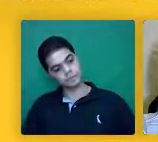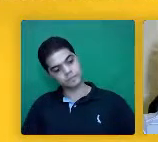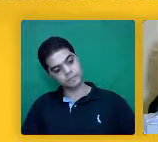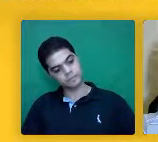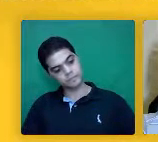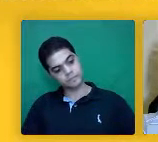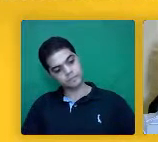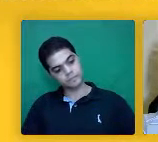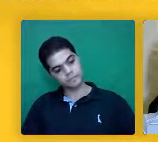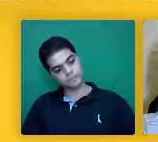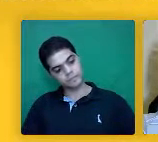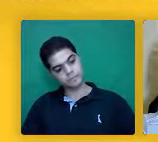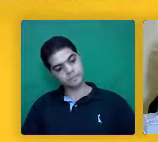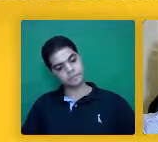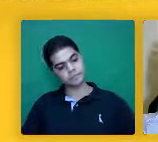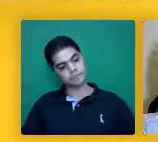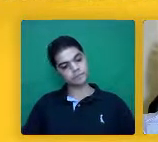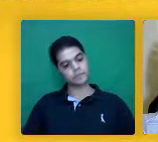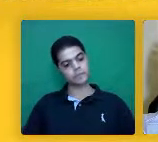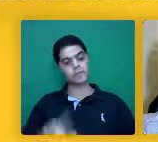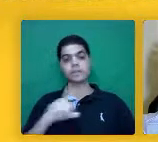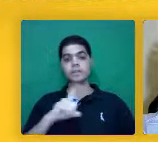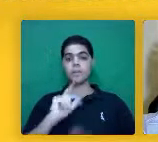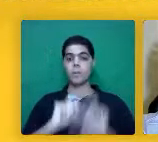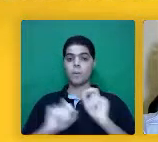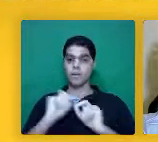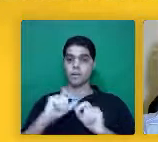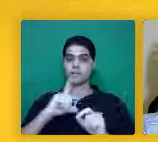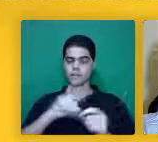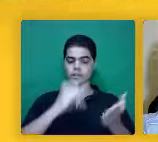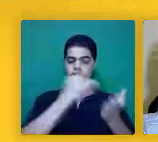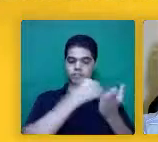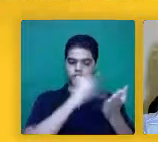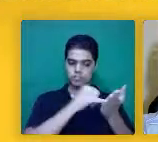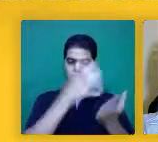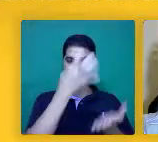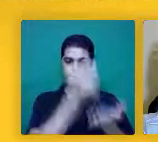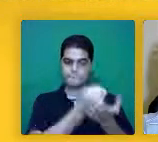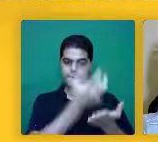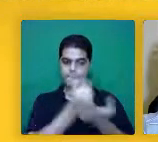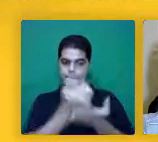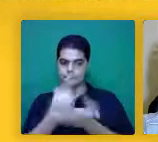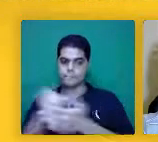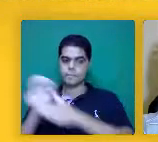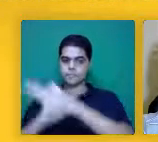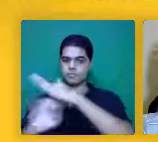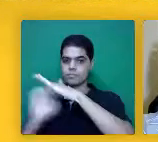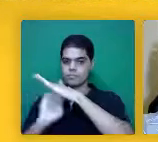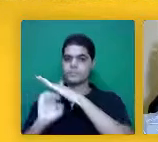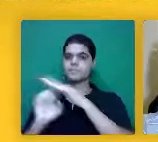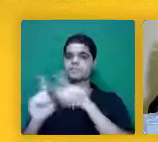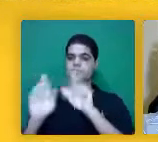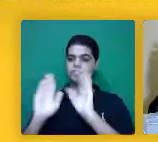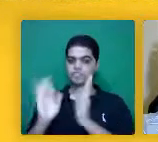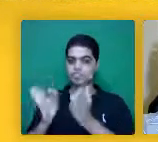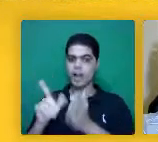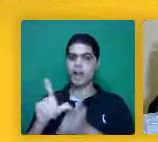de continuidade. A gente já está cadastrando empresas, né professor Ivan? Então, já tem